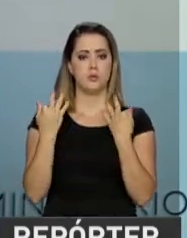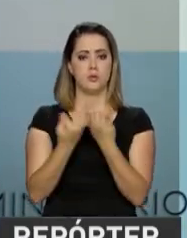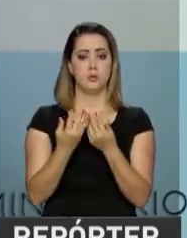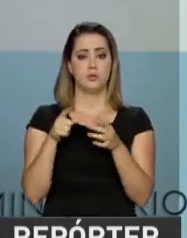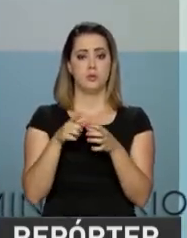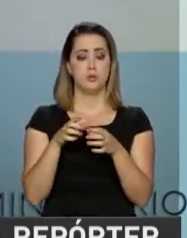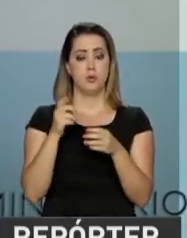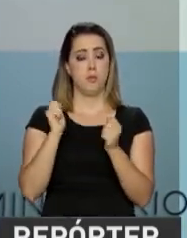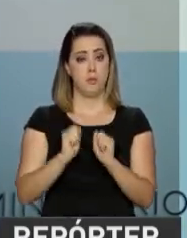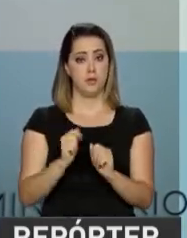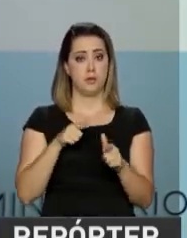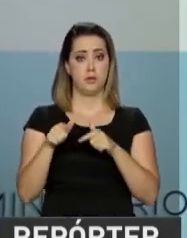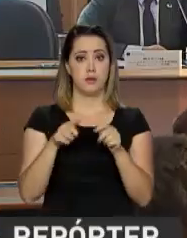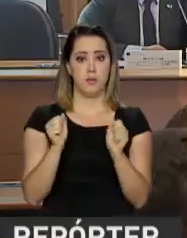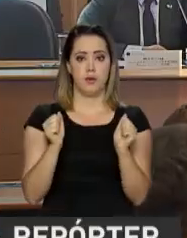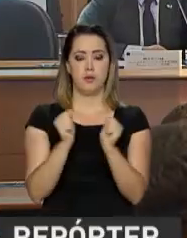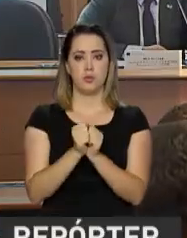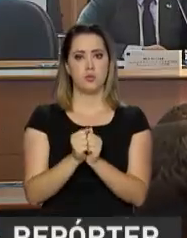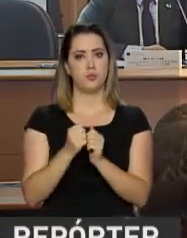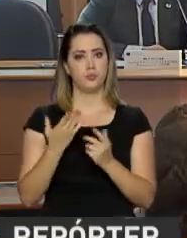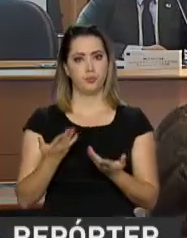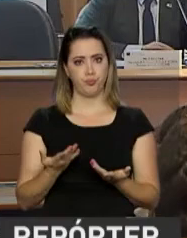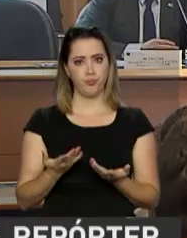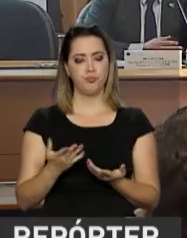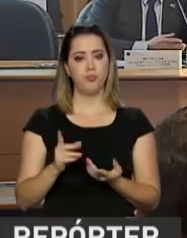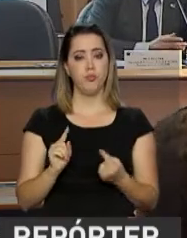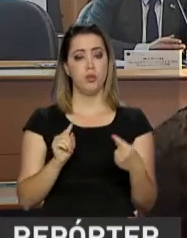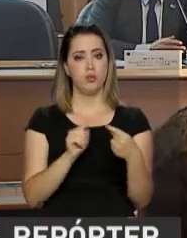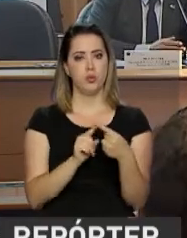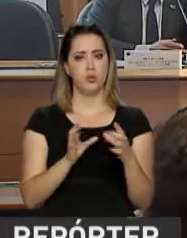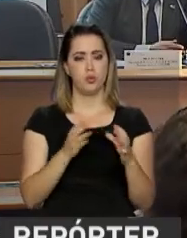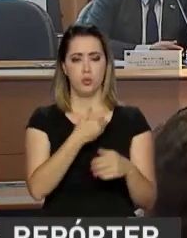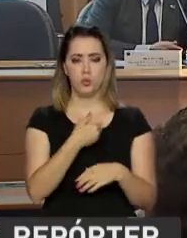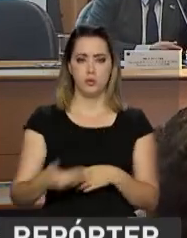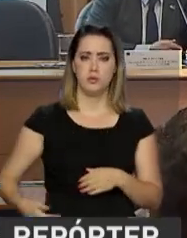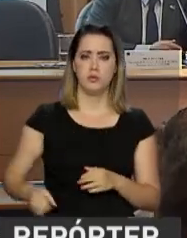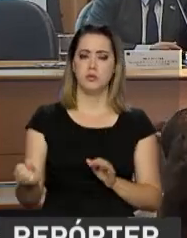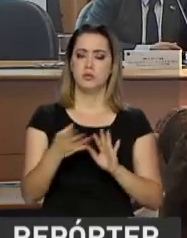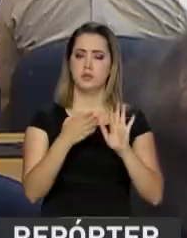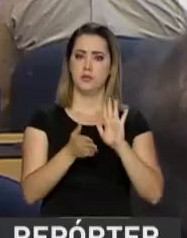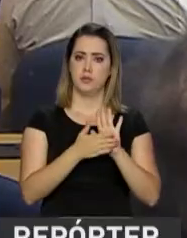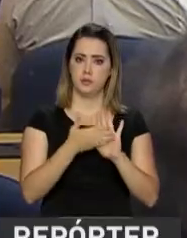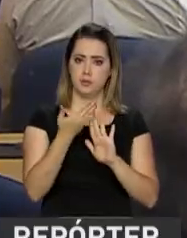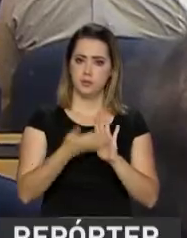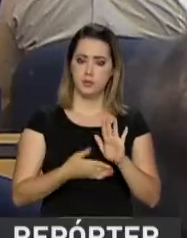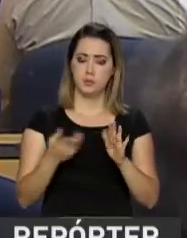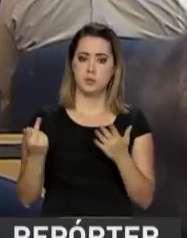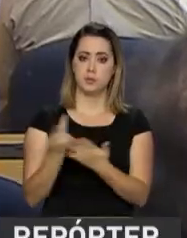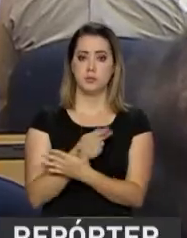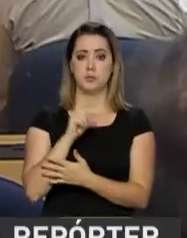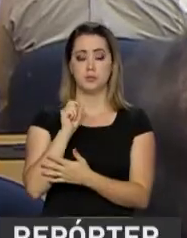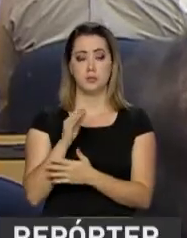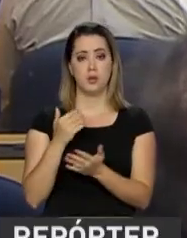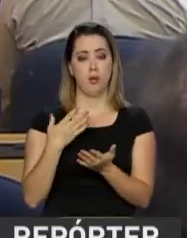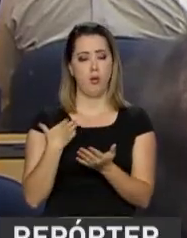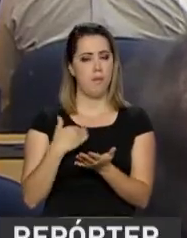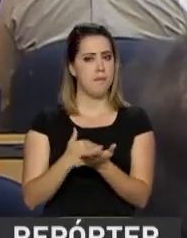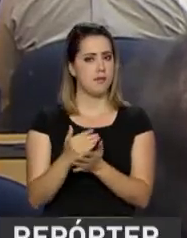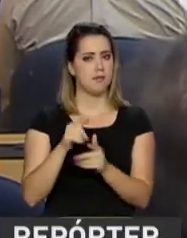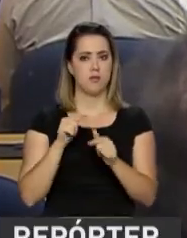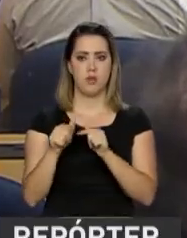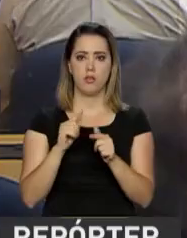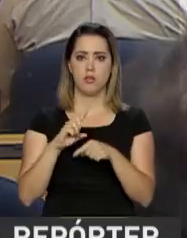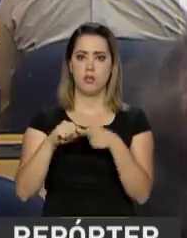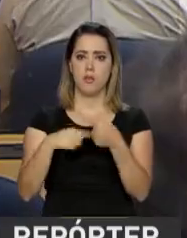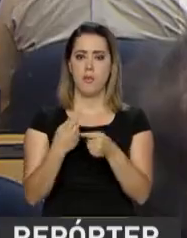para que possam atuar em conjunto de acordo com o governo as novas propostas para o pmdb devem começar a ser implementadas no